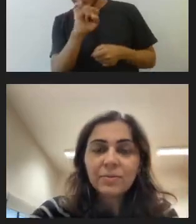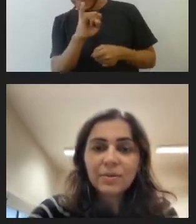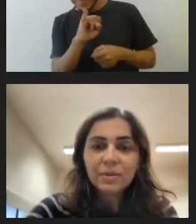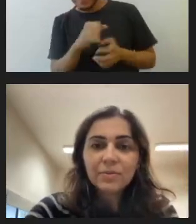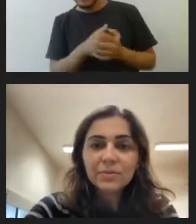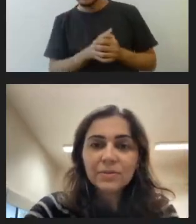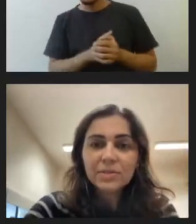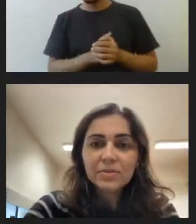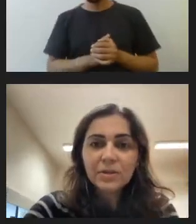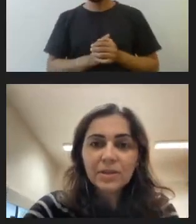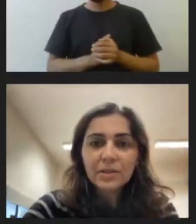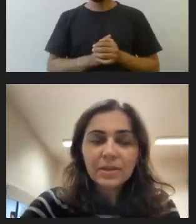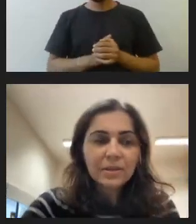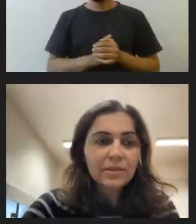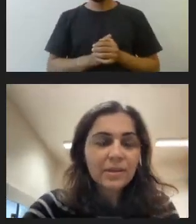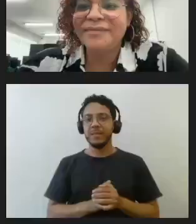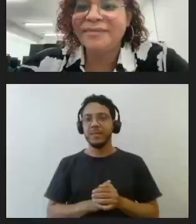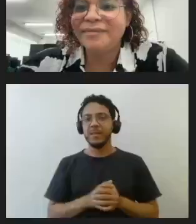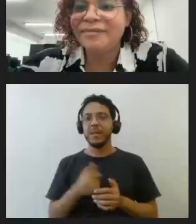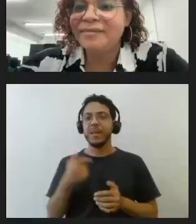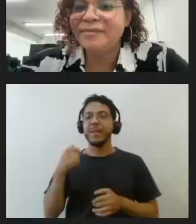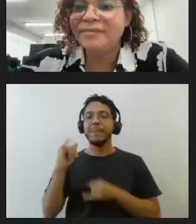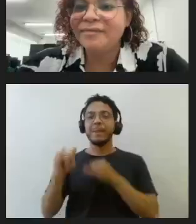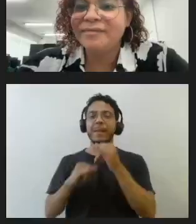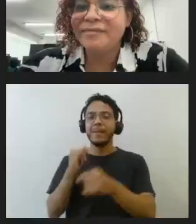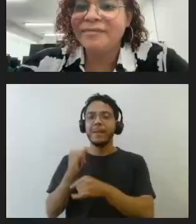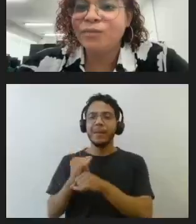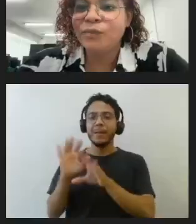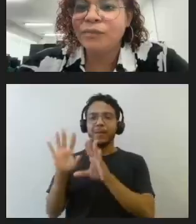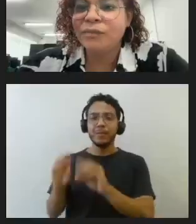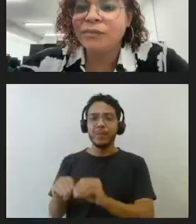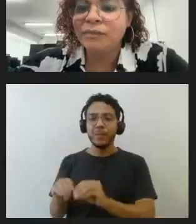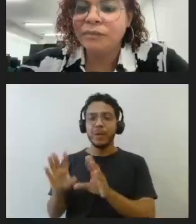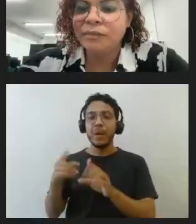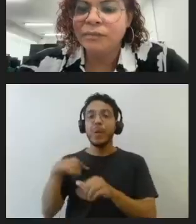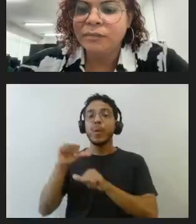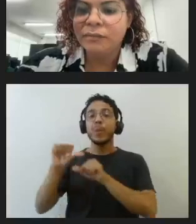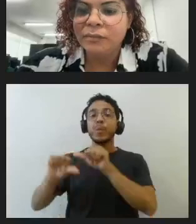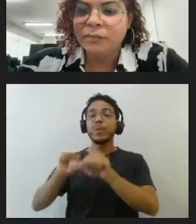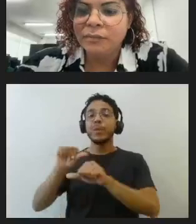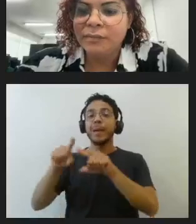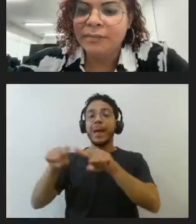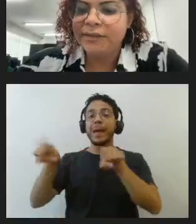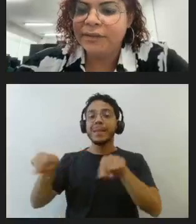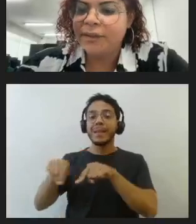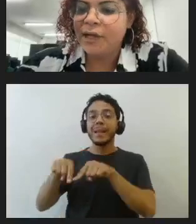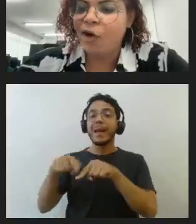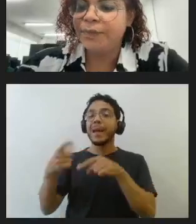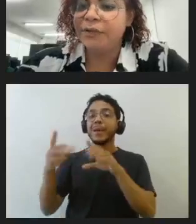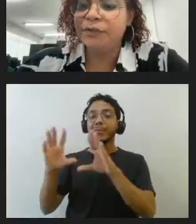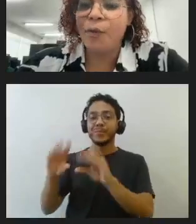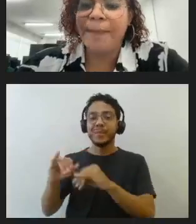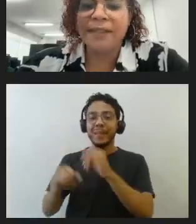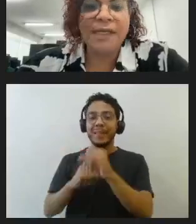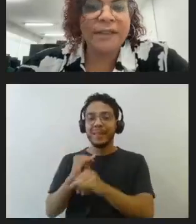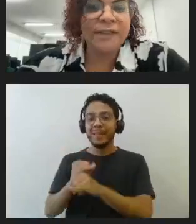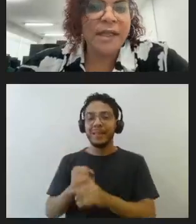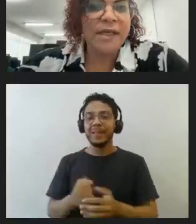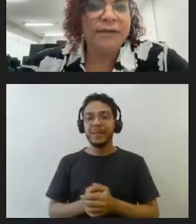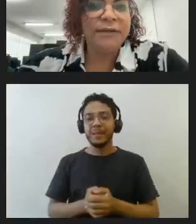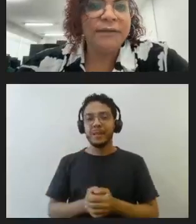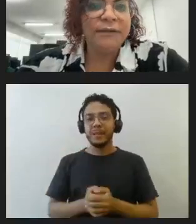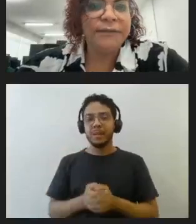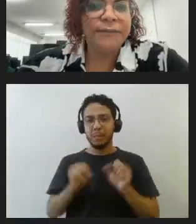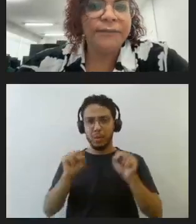Então, eu desconectei aqui, eu mudei de sala e desconectou. Mas você está tentando compartilhar a